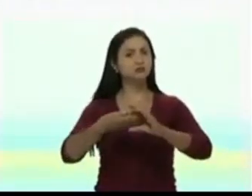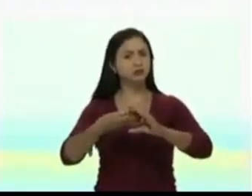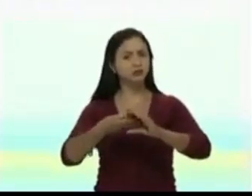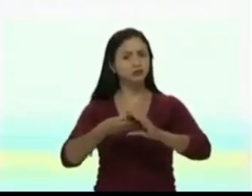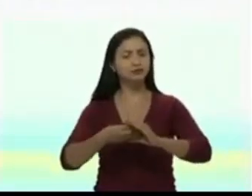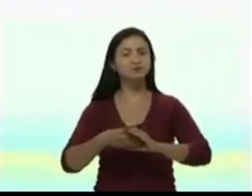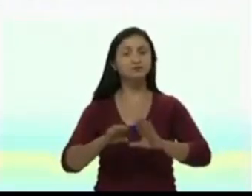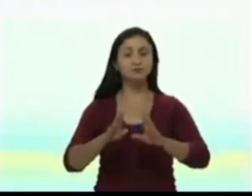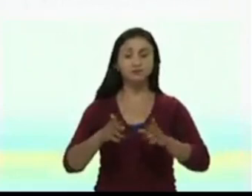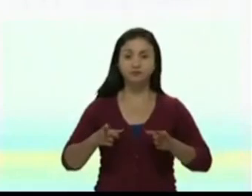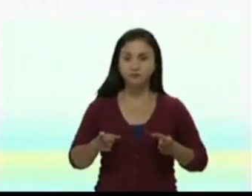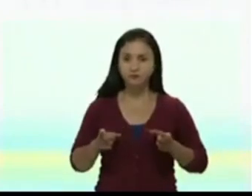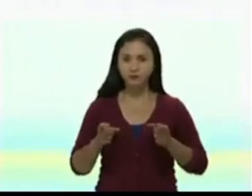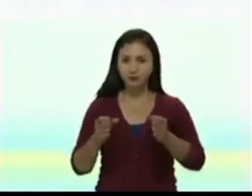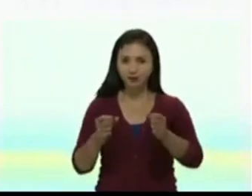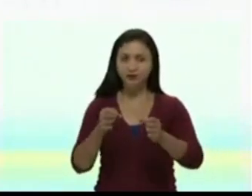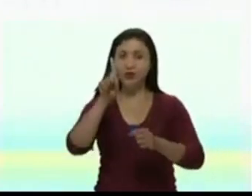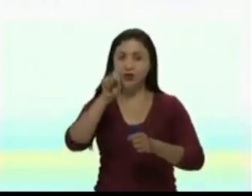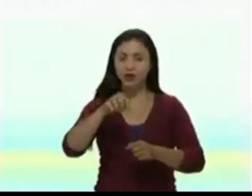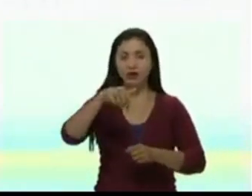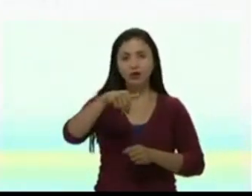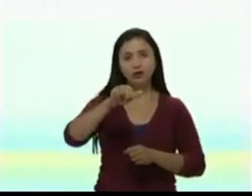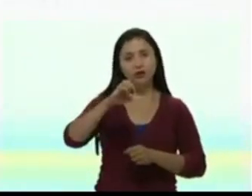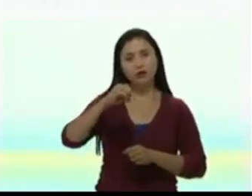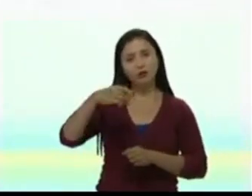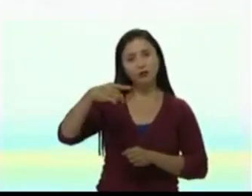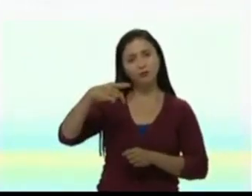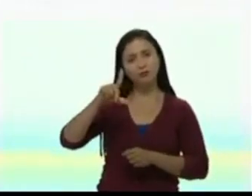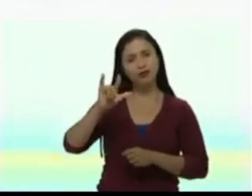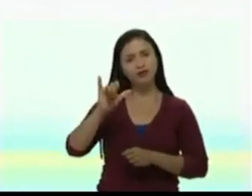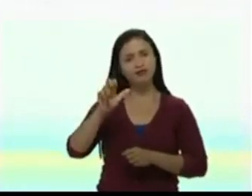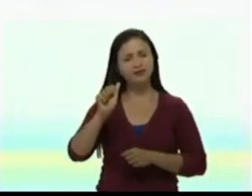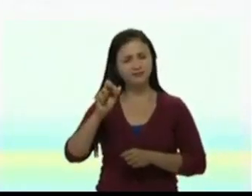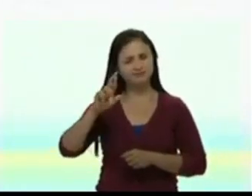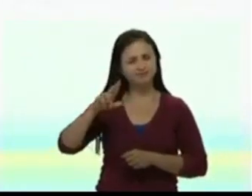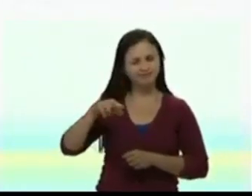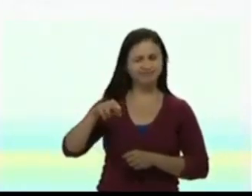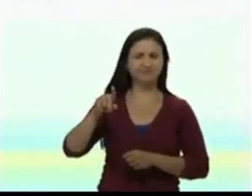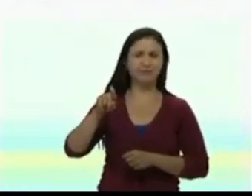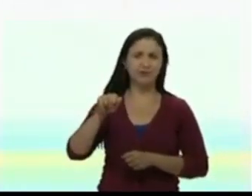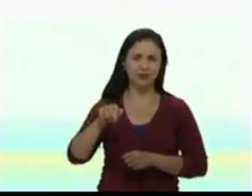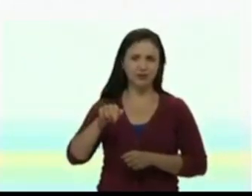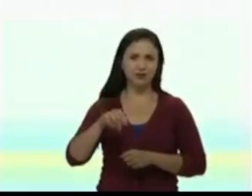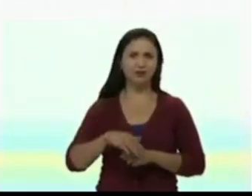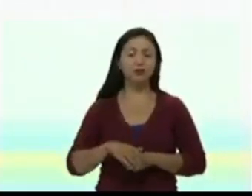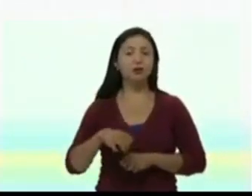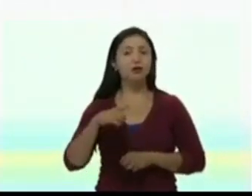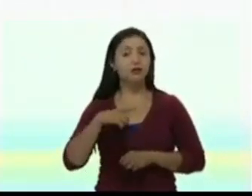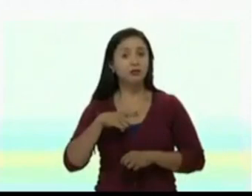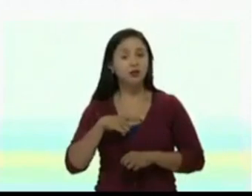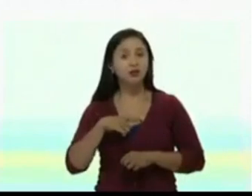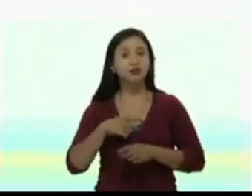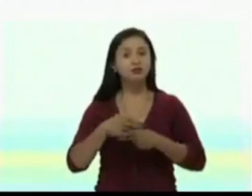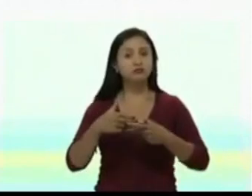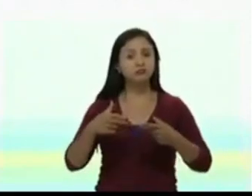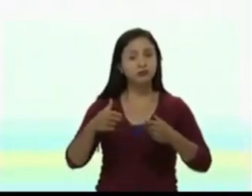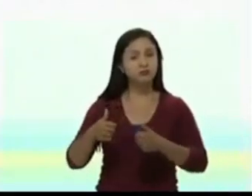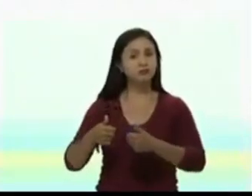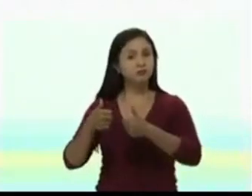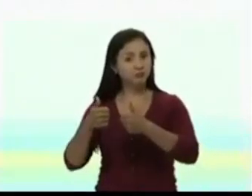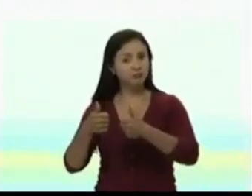Já o câncer é a neoplasia maligna. Observamos então que há neoplasias malignas e